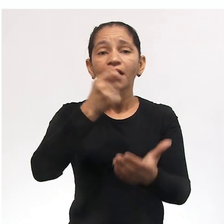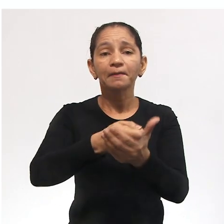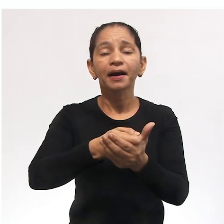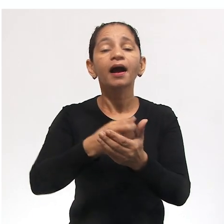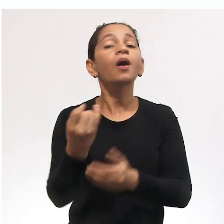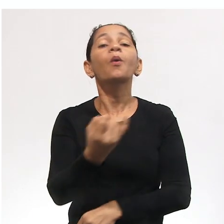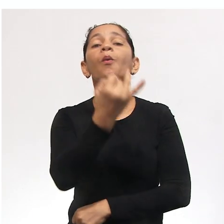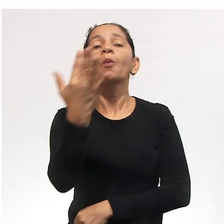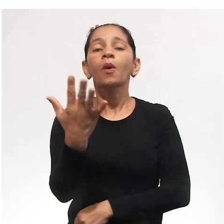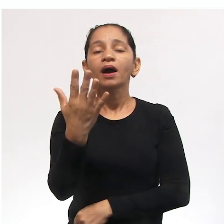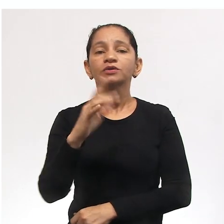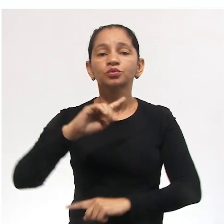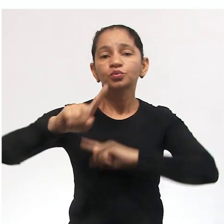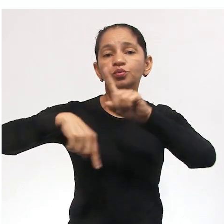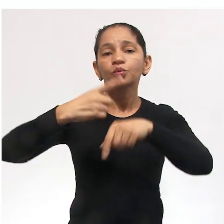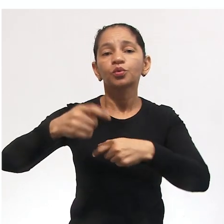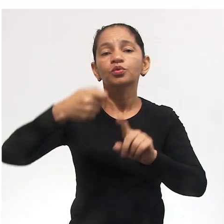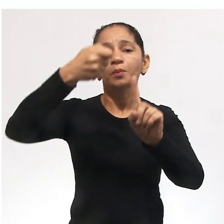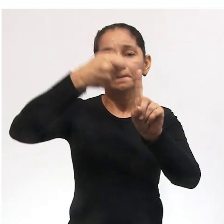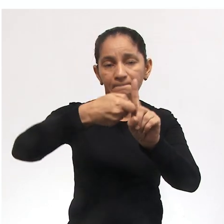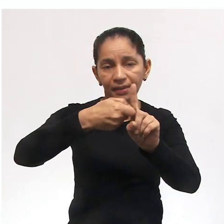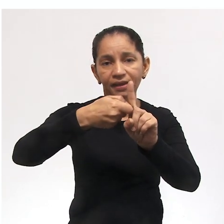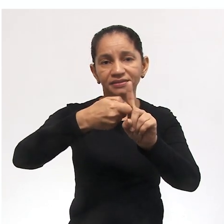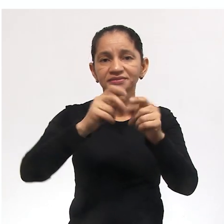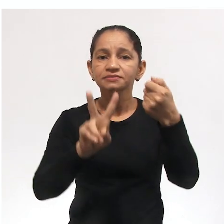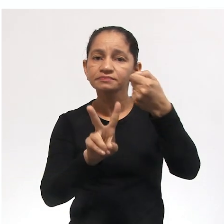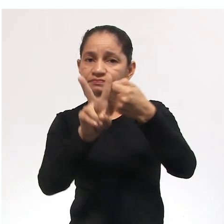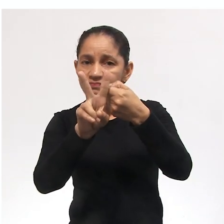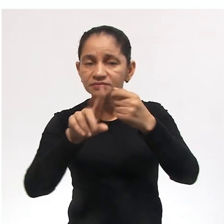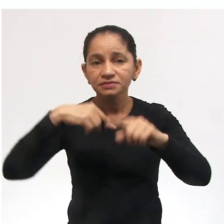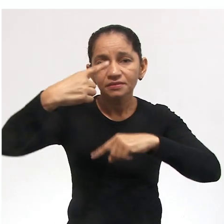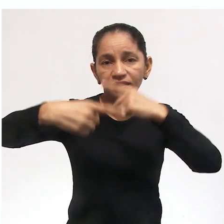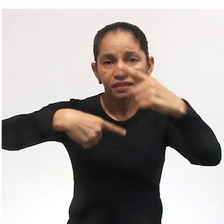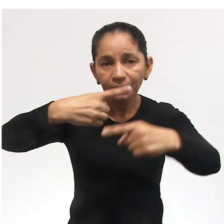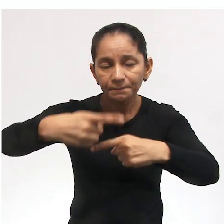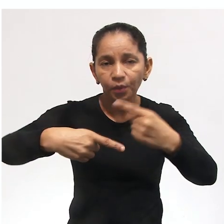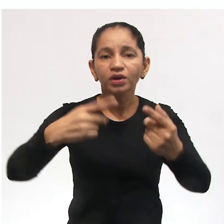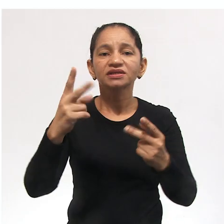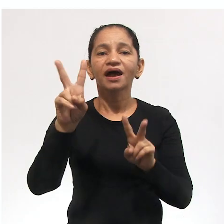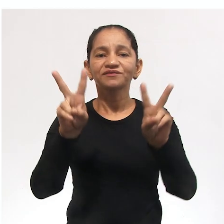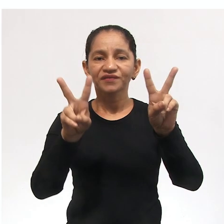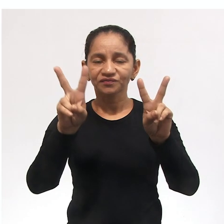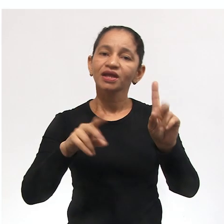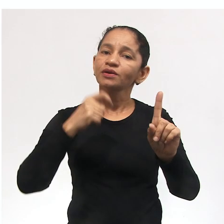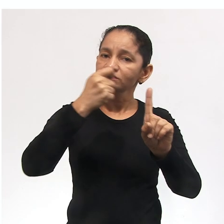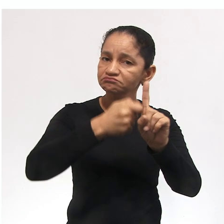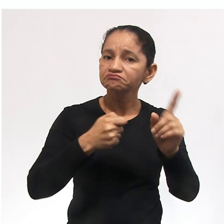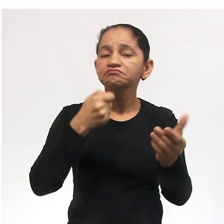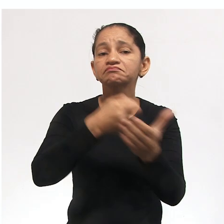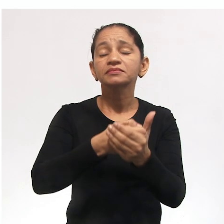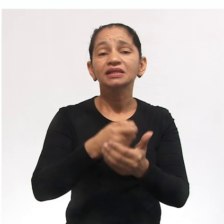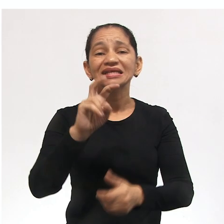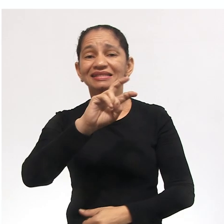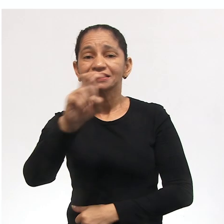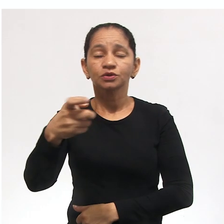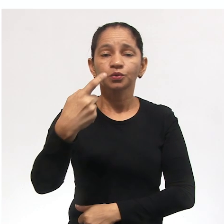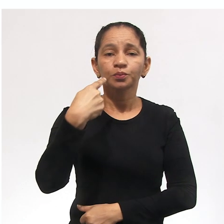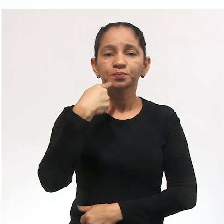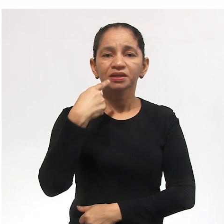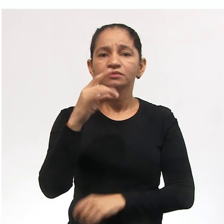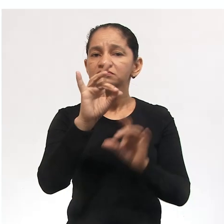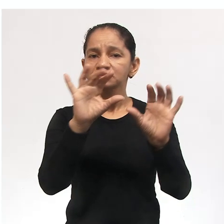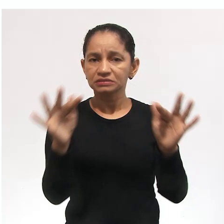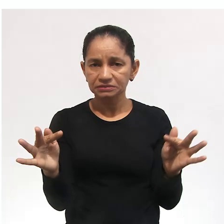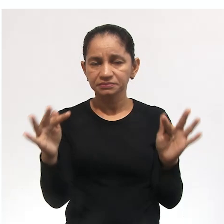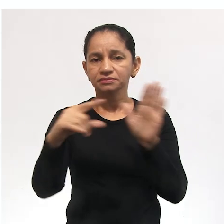de 2011, tá bom? Então, o valor de serviço ele aconteceu e foi no valor de 5 mil. Ou seja, pessoal,